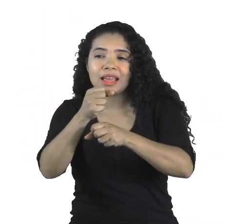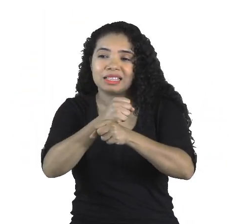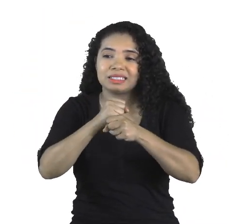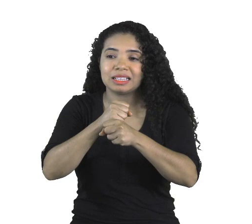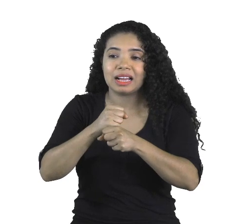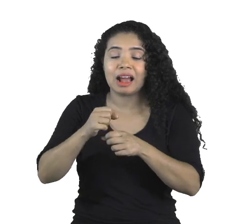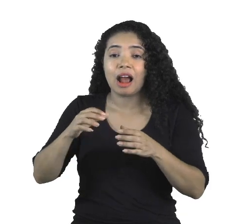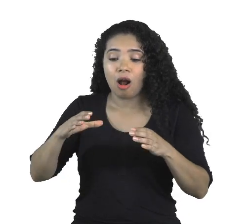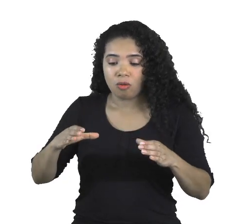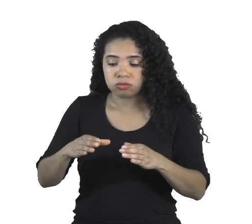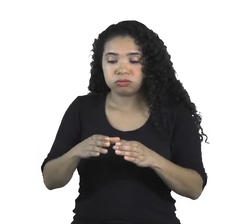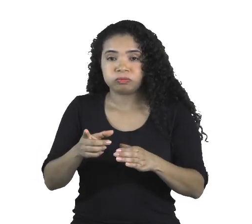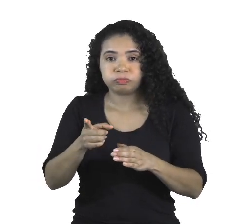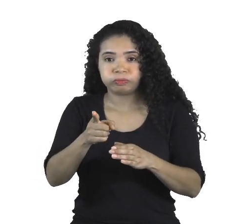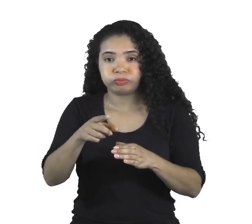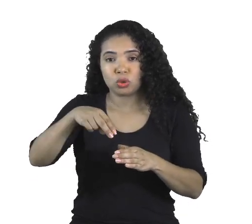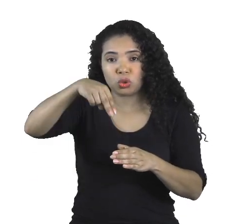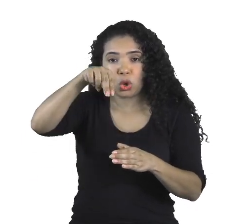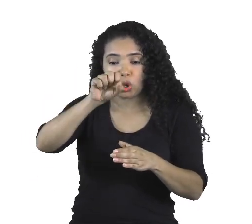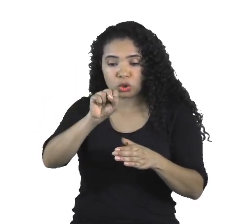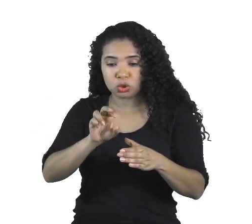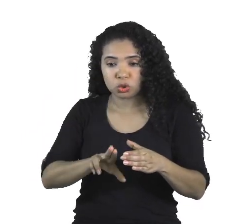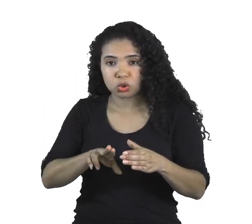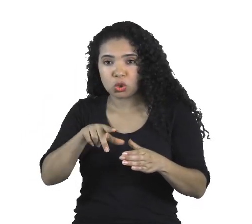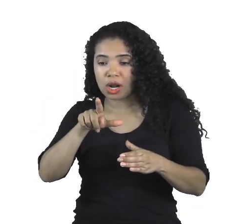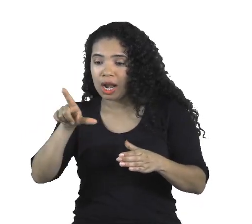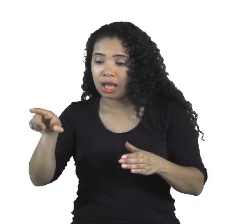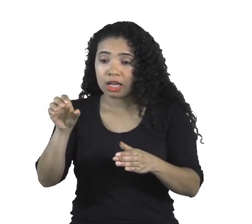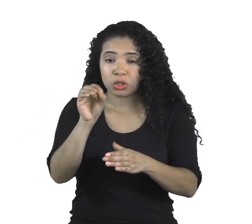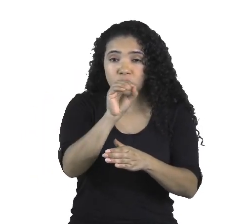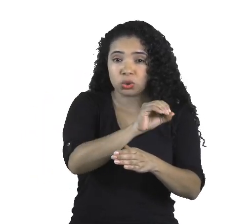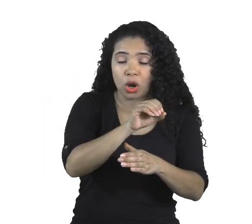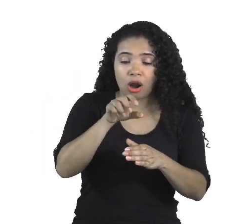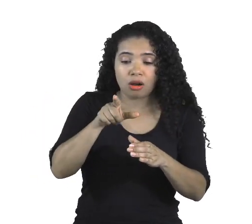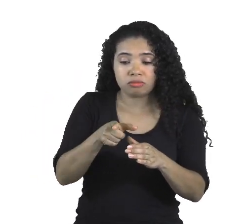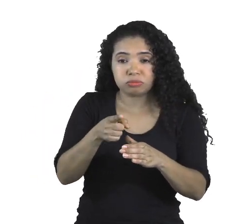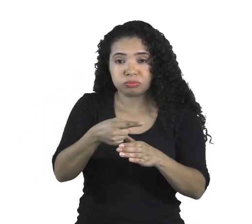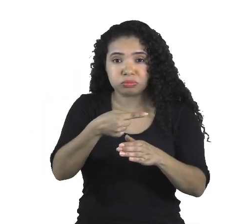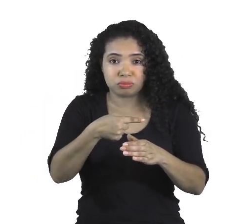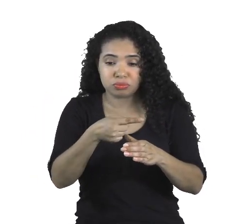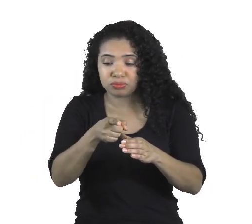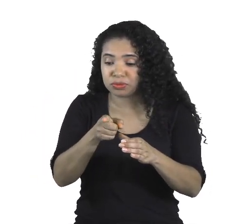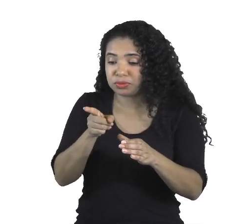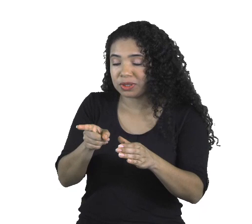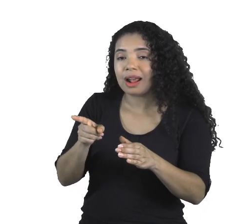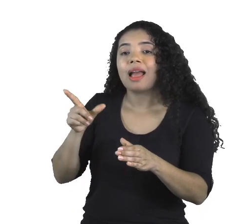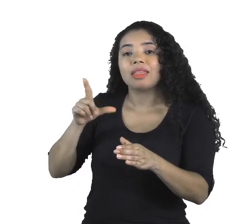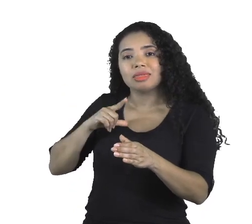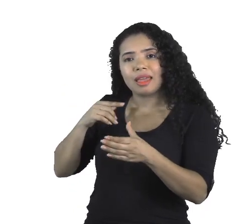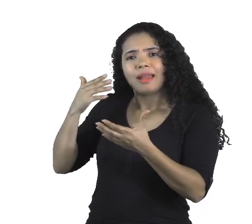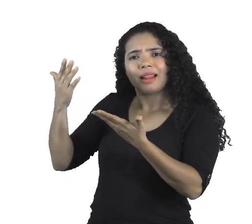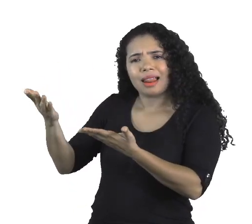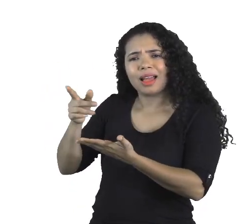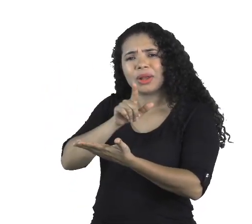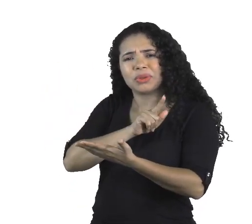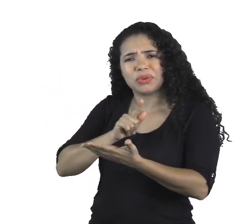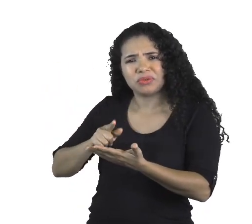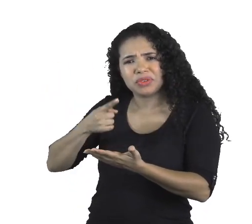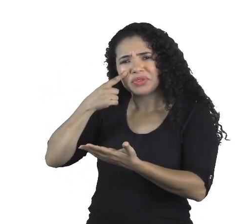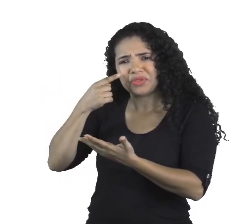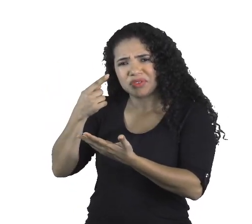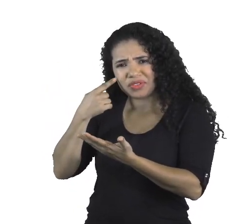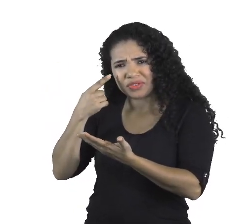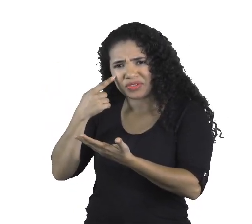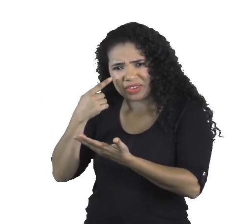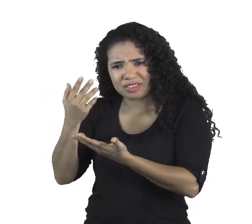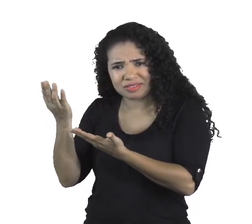ponto geodésico do nosso estado? Tem ele lá no Palácio do Governo. Se você for lá, você vai ver